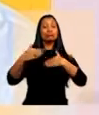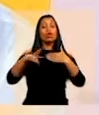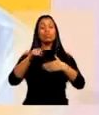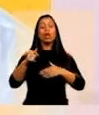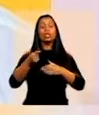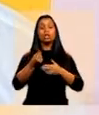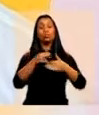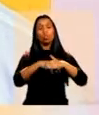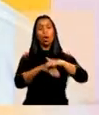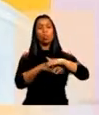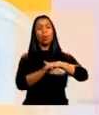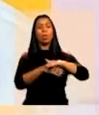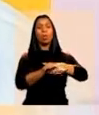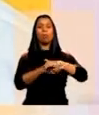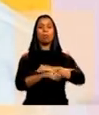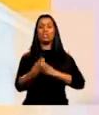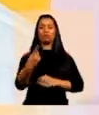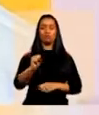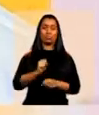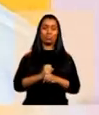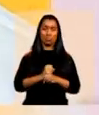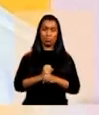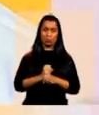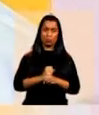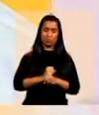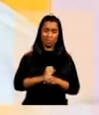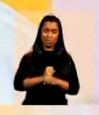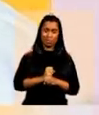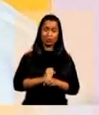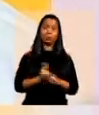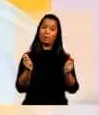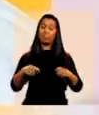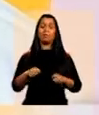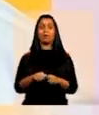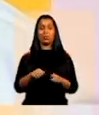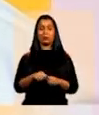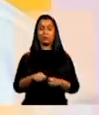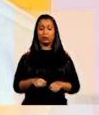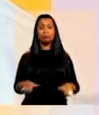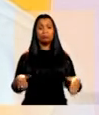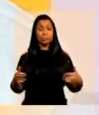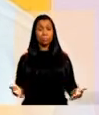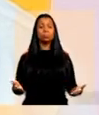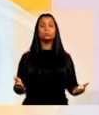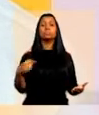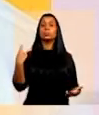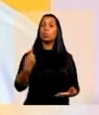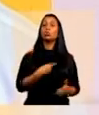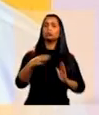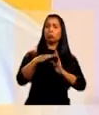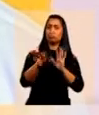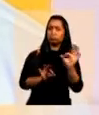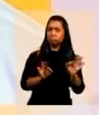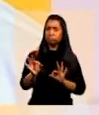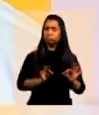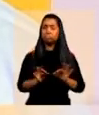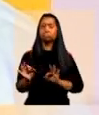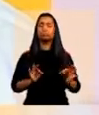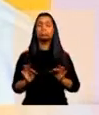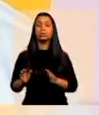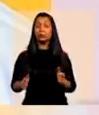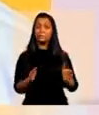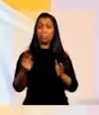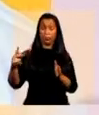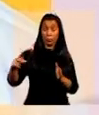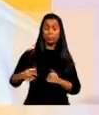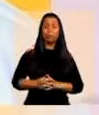devagar vamos conseguir juntar esse dinheiro, 18 anos, 15 anos, para poder fazer isso. Então, nós já planejamos